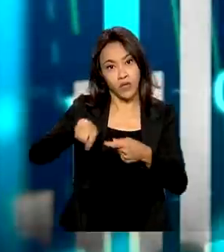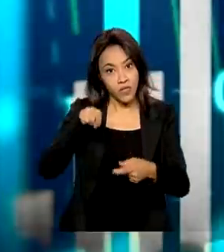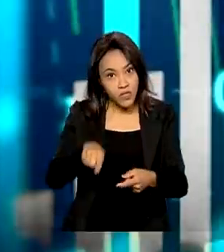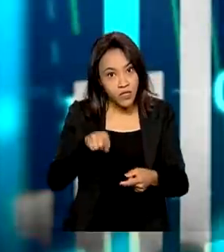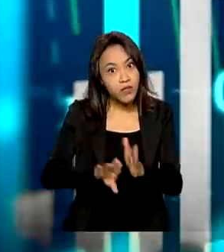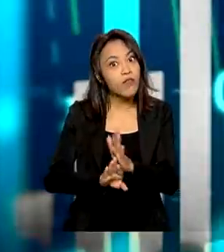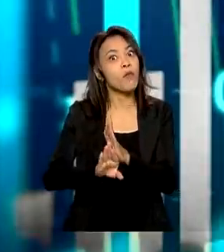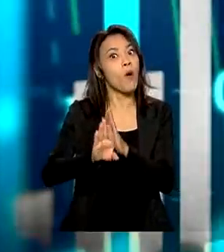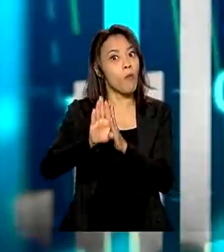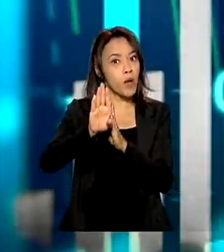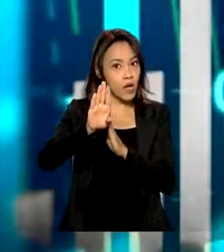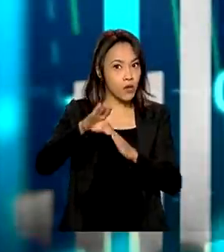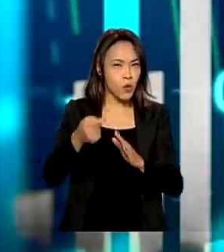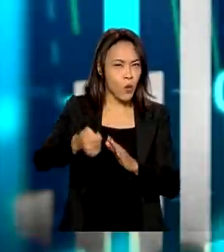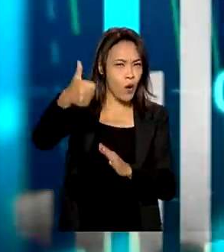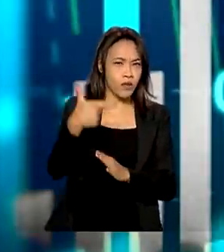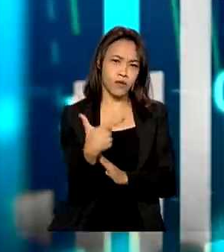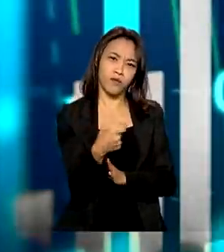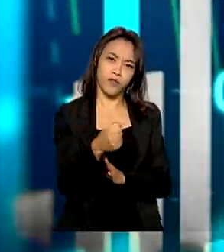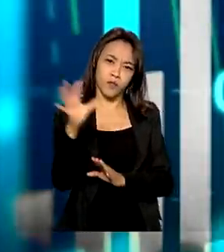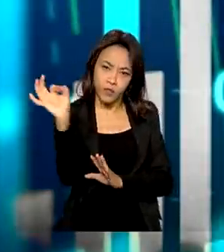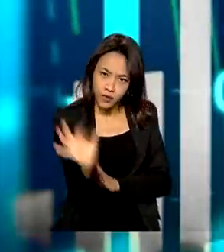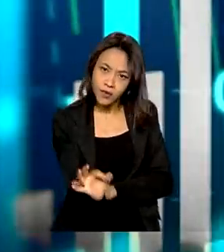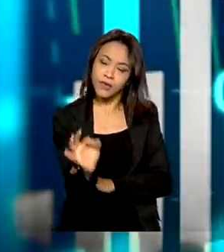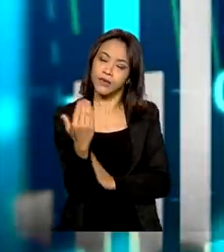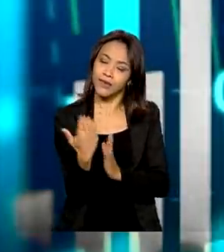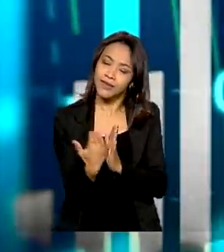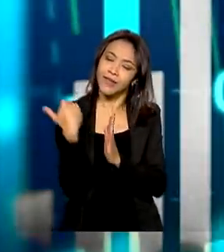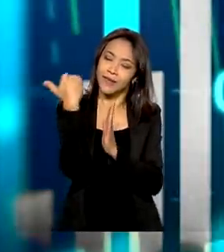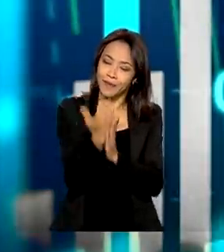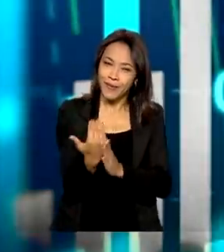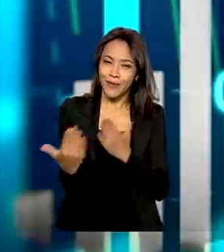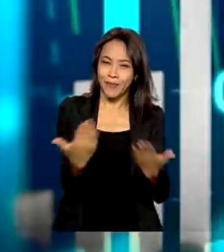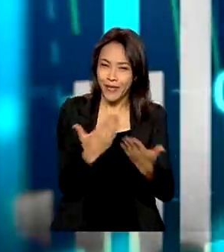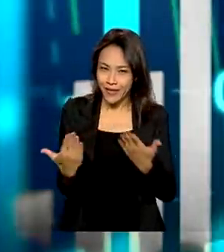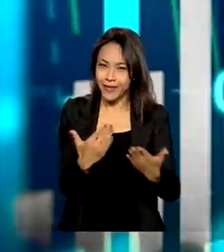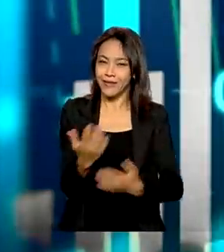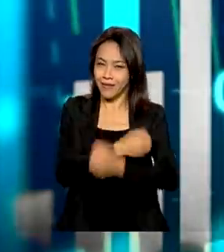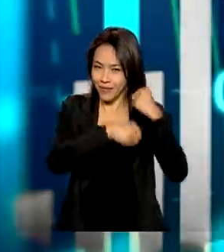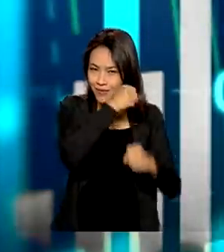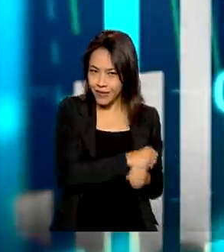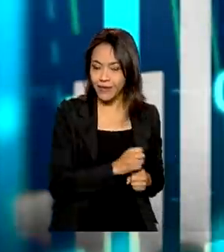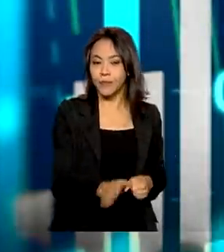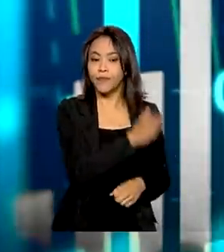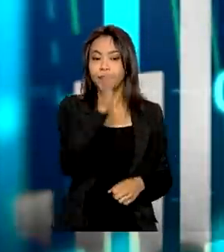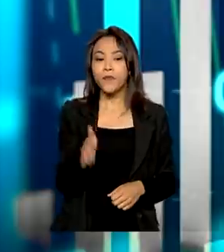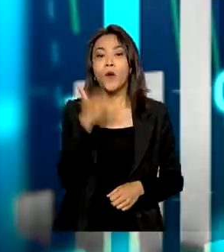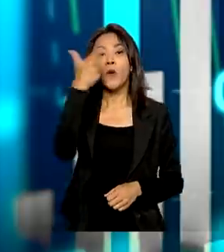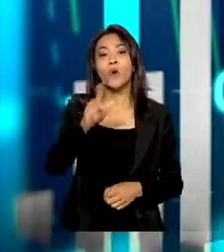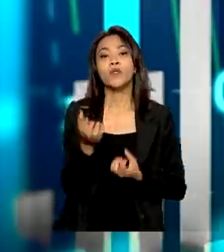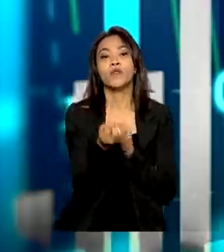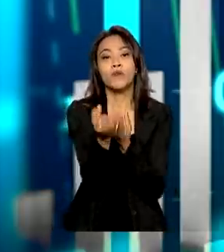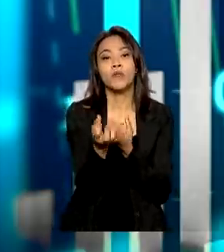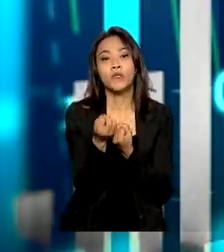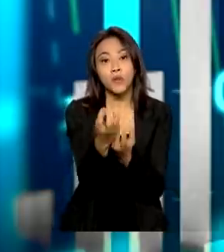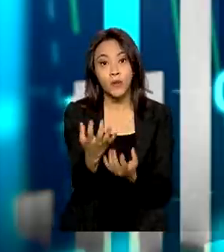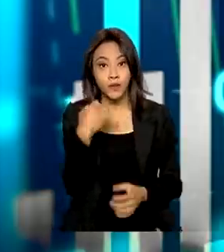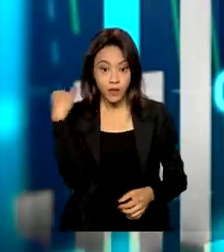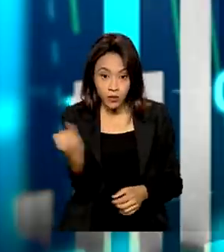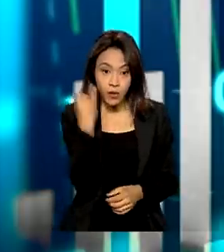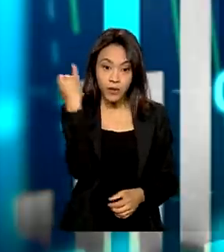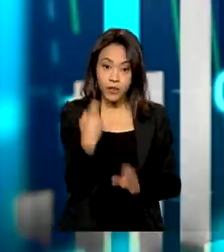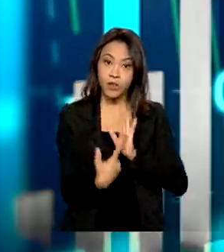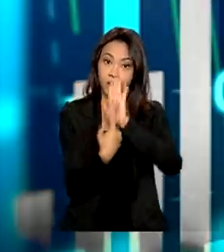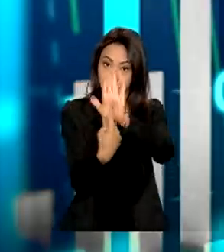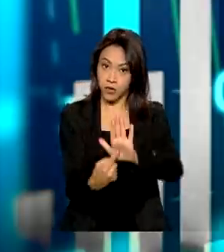crescimento há quase Vinte por cento de crescimento em relação ao 2021 outro dado importantíssimo que eu gostaria de compartilhar com